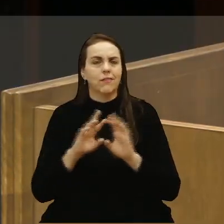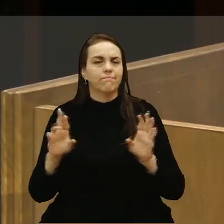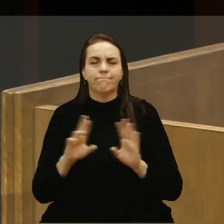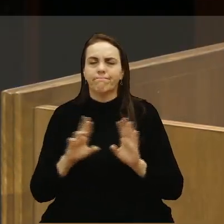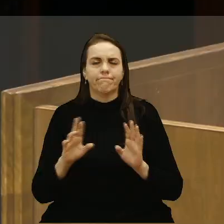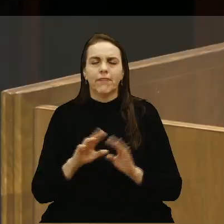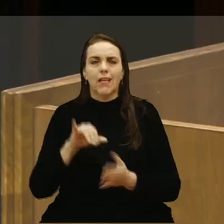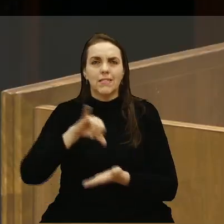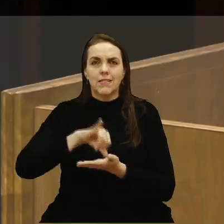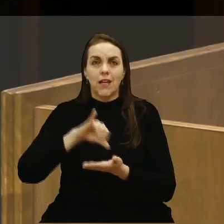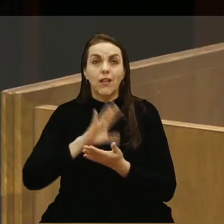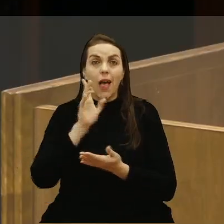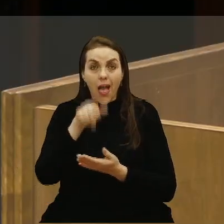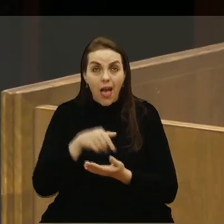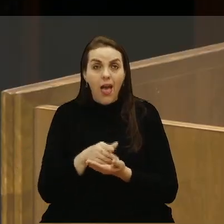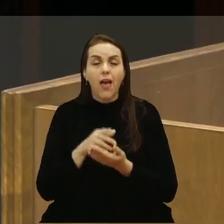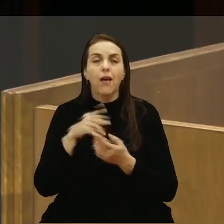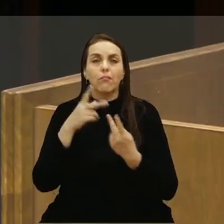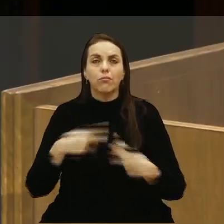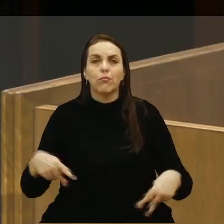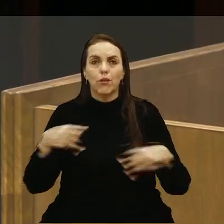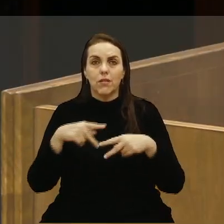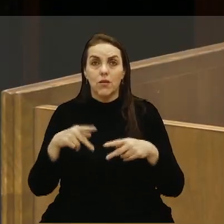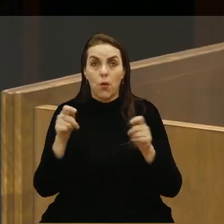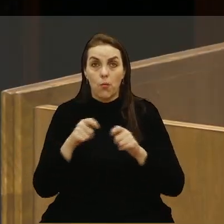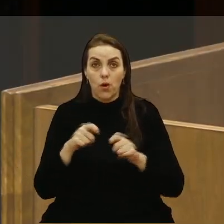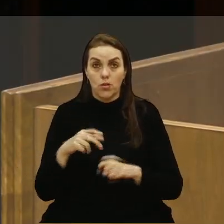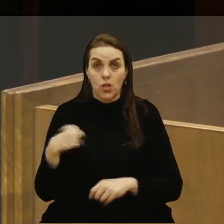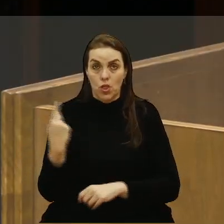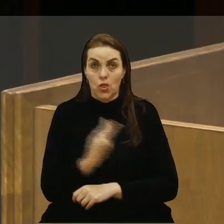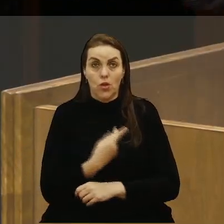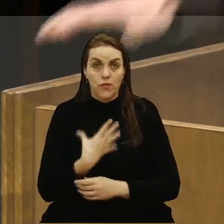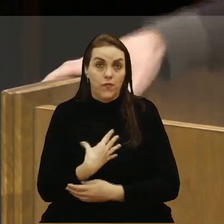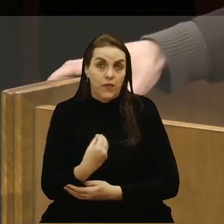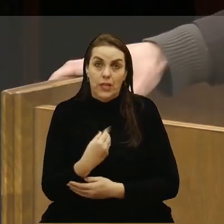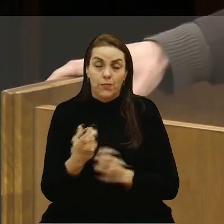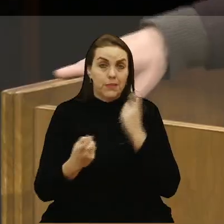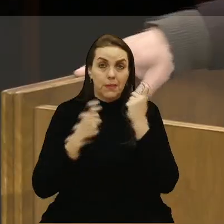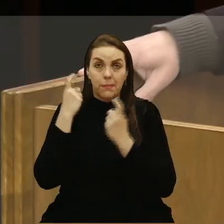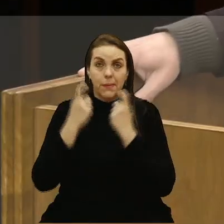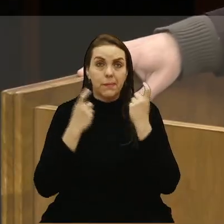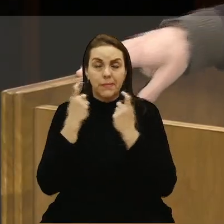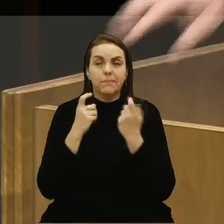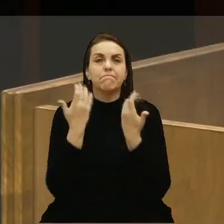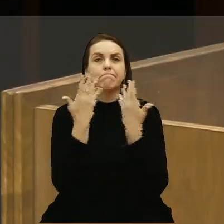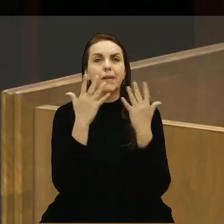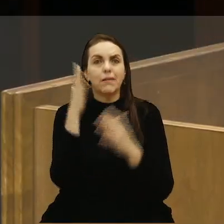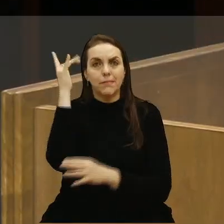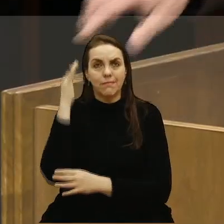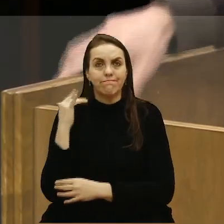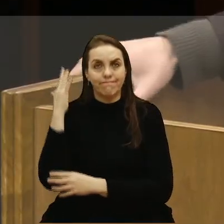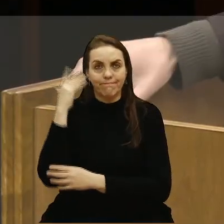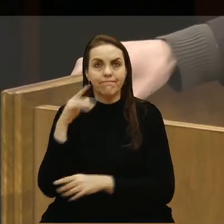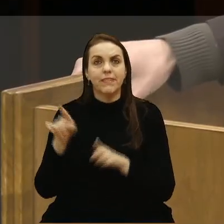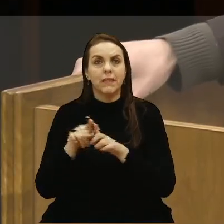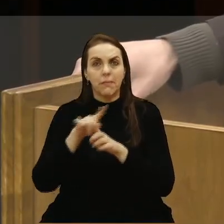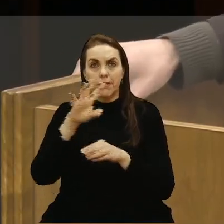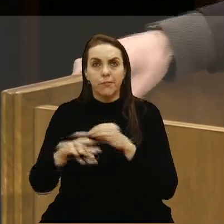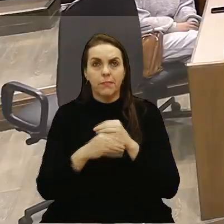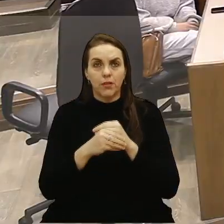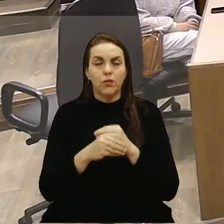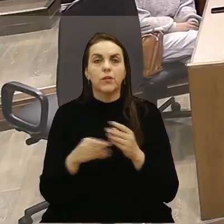é vida, pode ser um filho da gente, né? Então a gente tem que estar preocupado. Parabéns, vereadora Dani Mello, para suas considerações. Vereador Fantinel, por